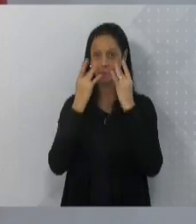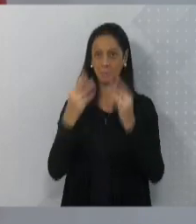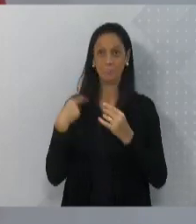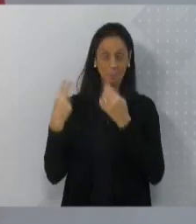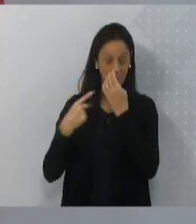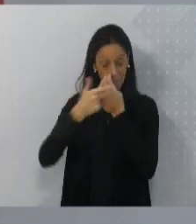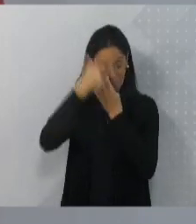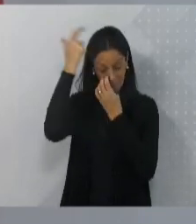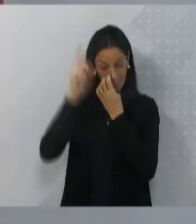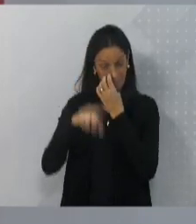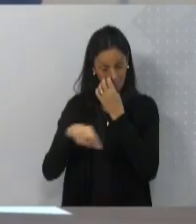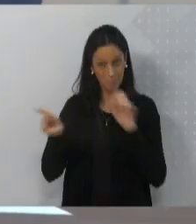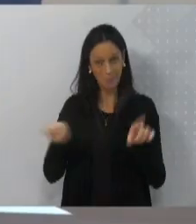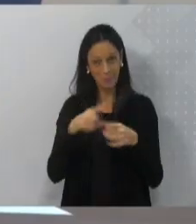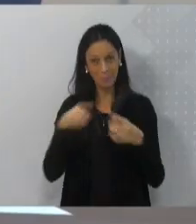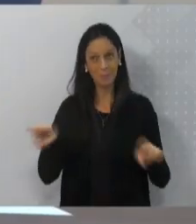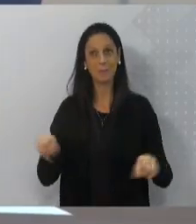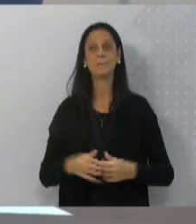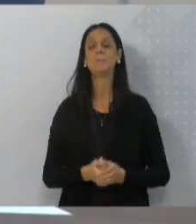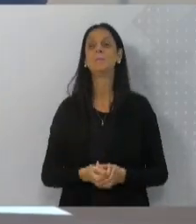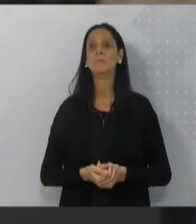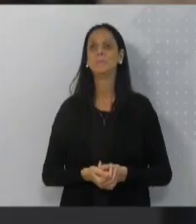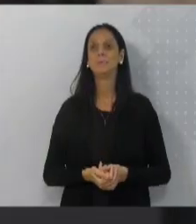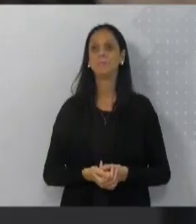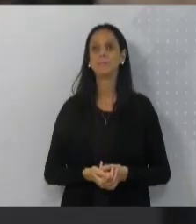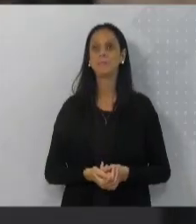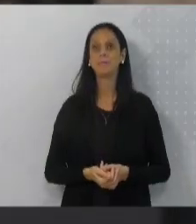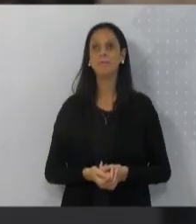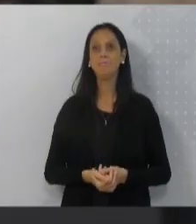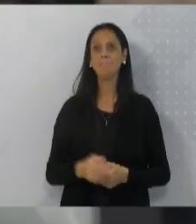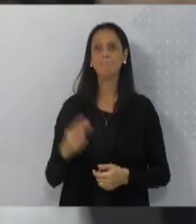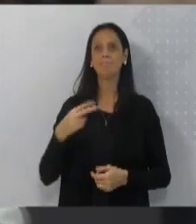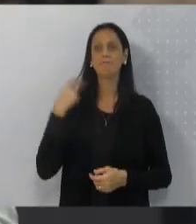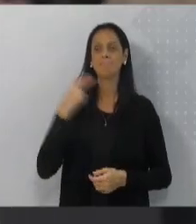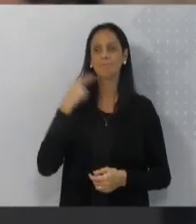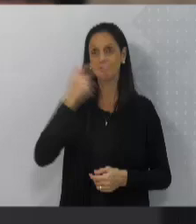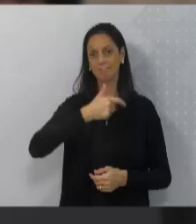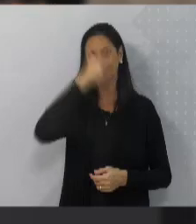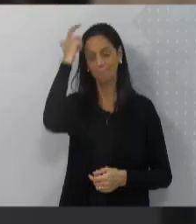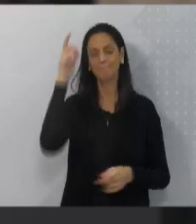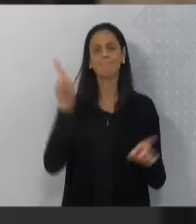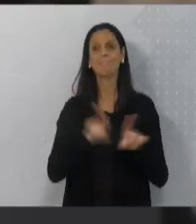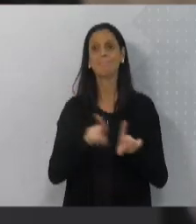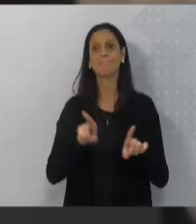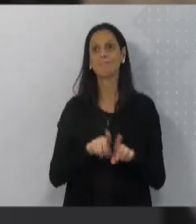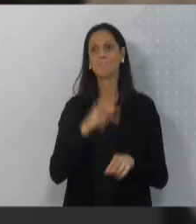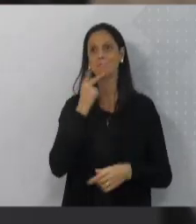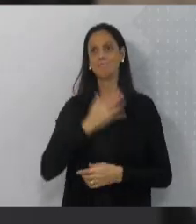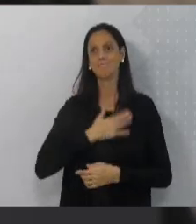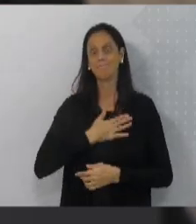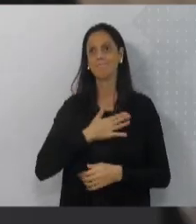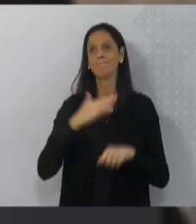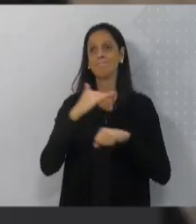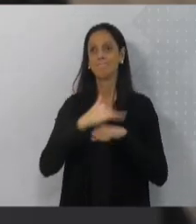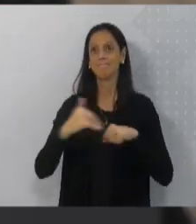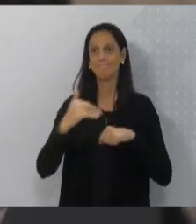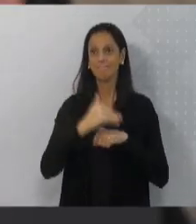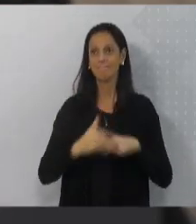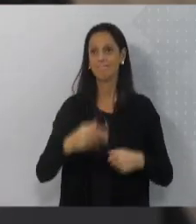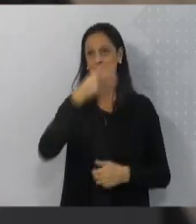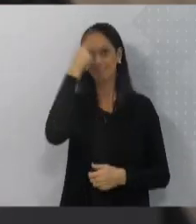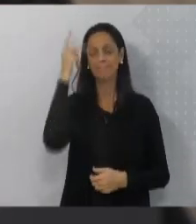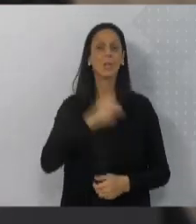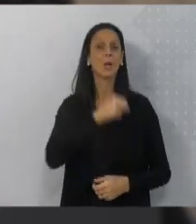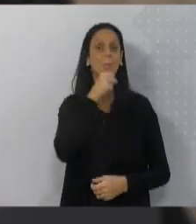que é músico. É a parte do vereador Adriano Pereira. Vereador Maurício, também manifestar o nosso carinho aos idosos do nosso município. Também